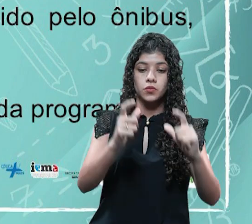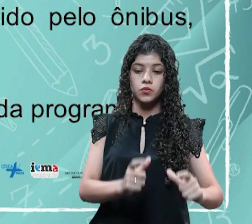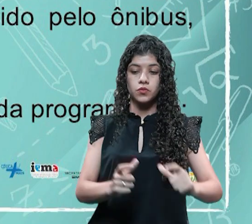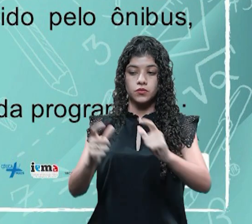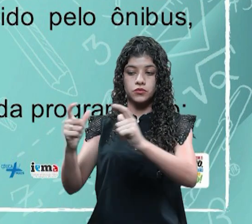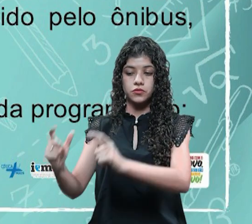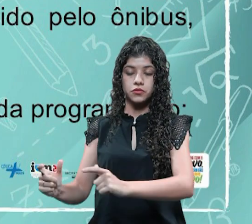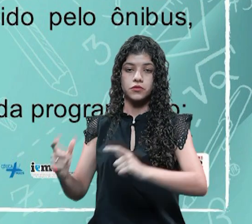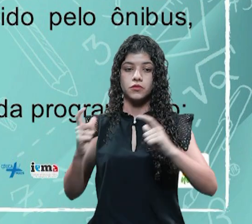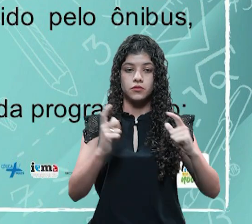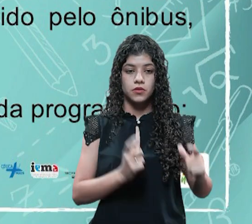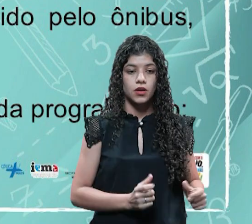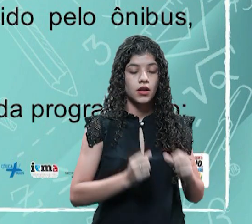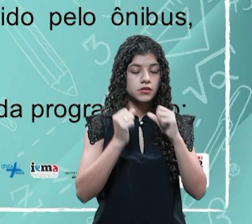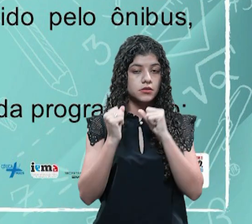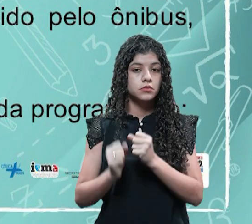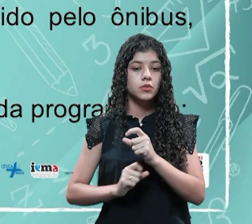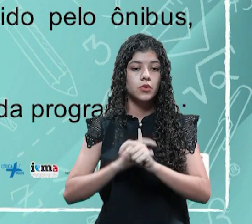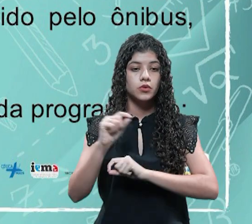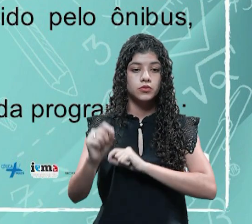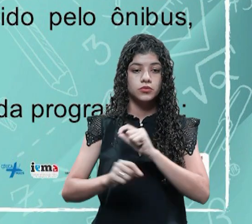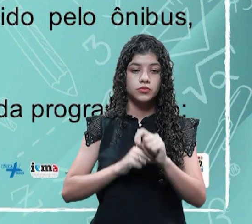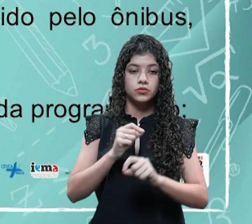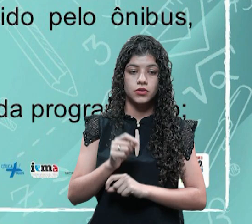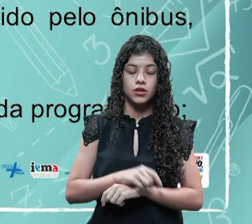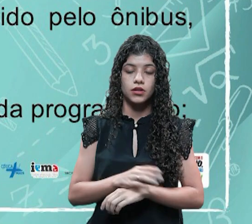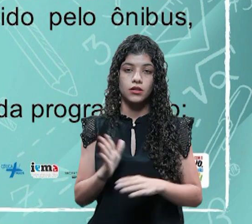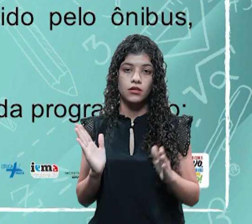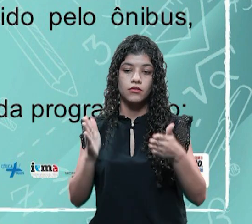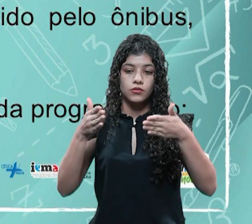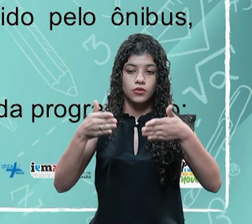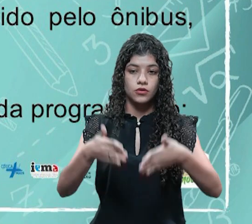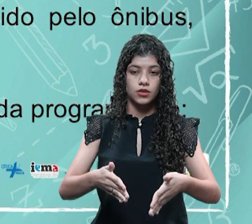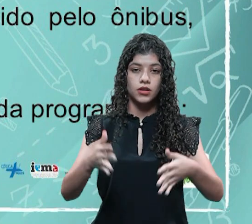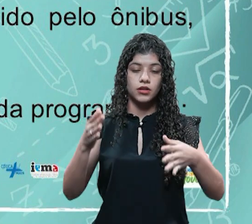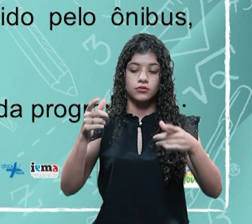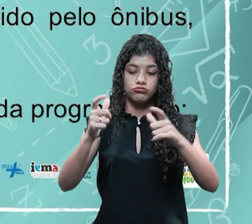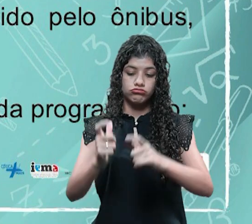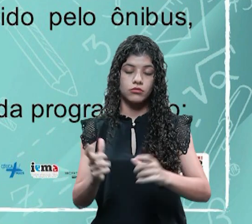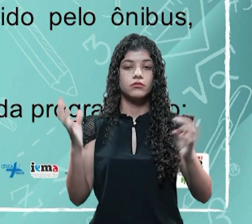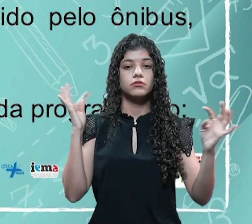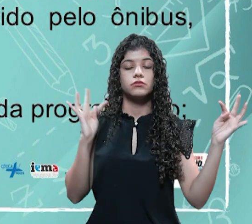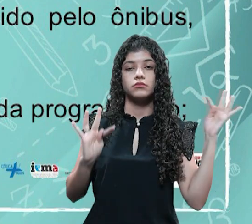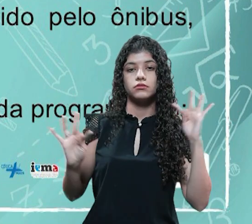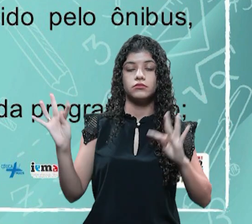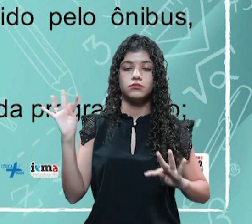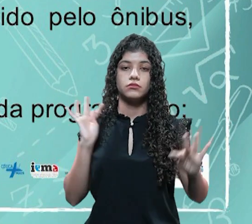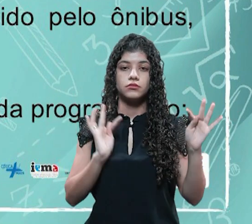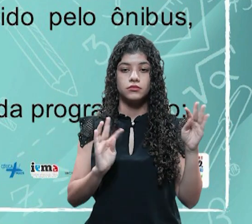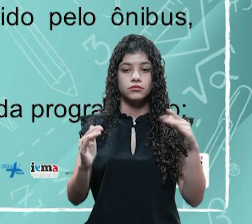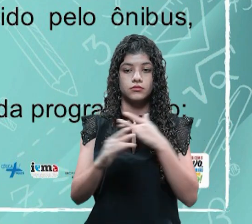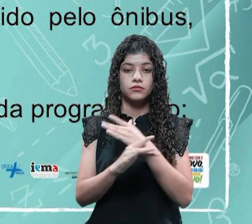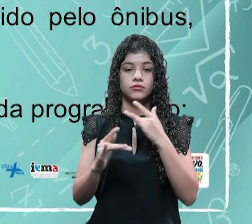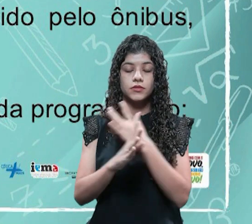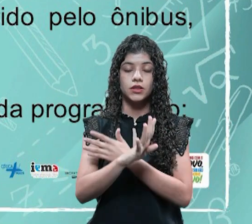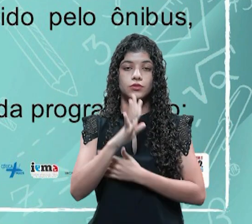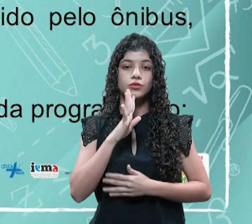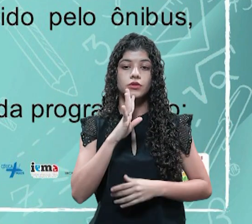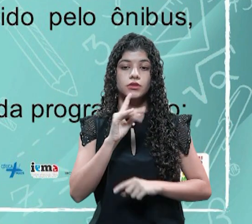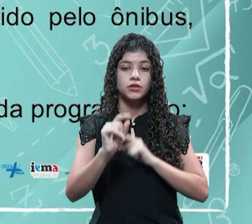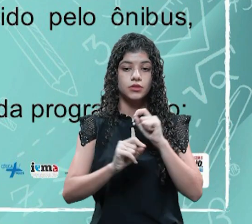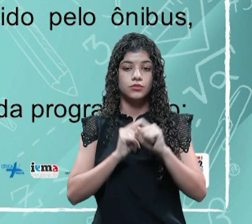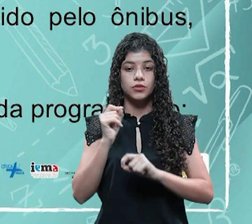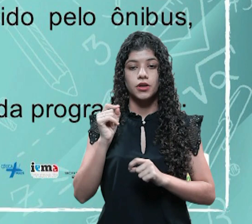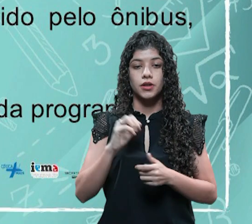pelo ônibus, que possam enfocar os pontos turísticos da cidade, por que não, né? Conhecer